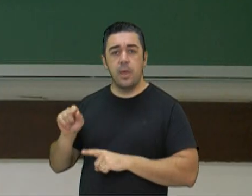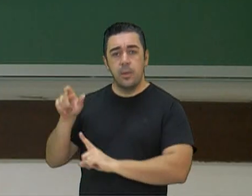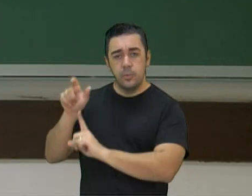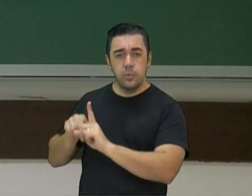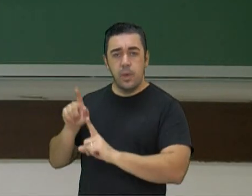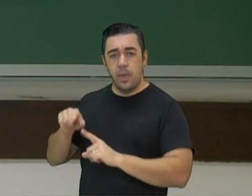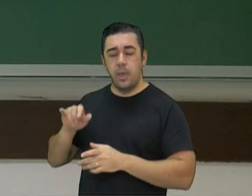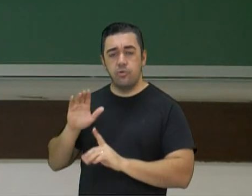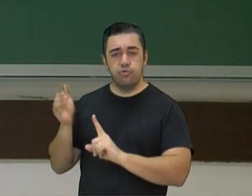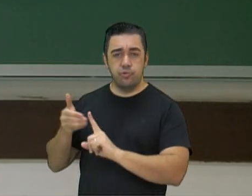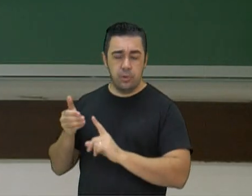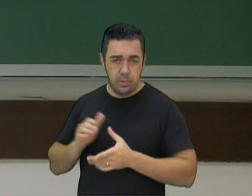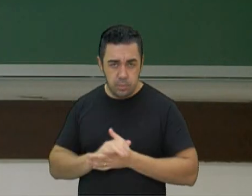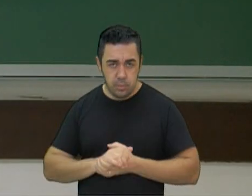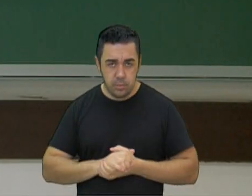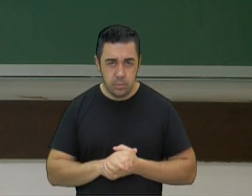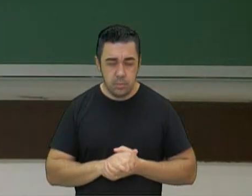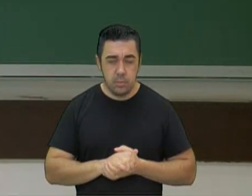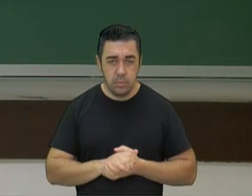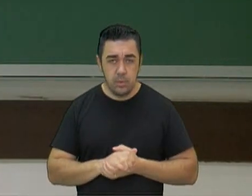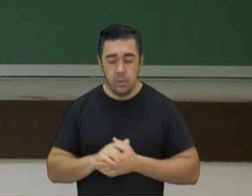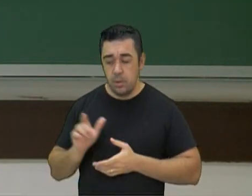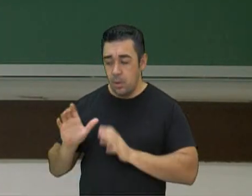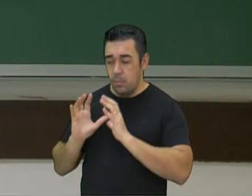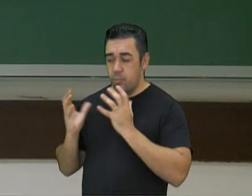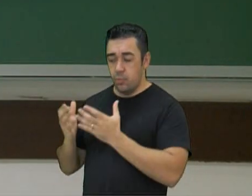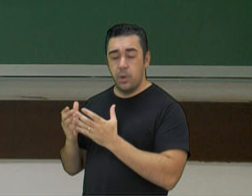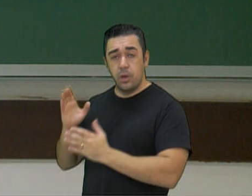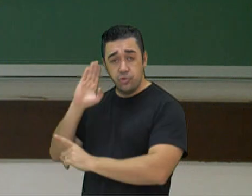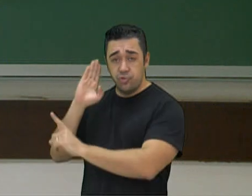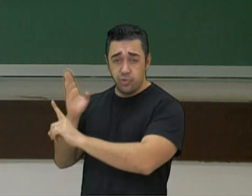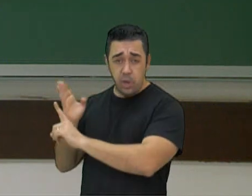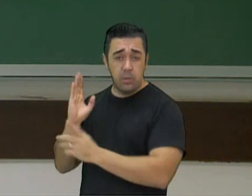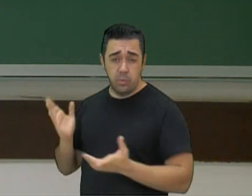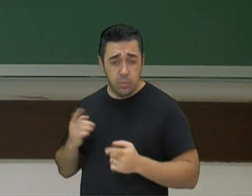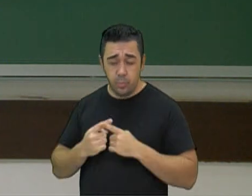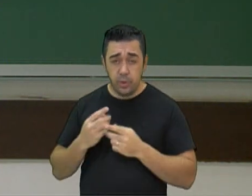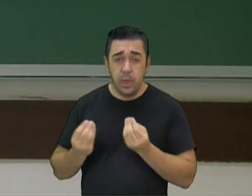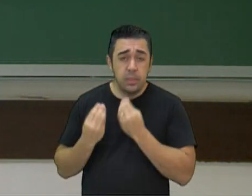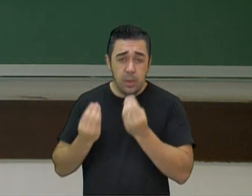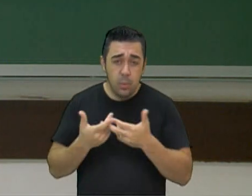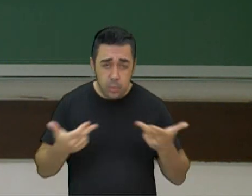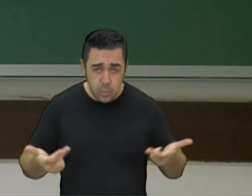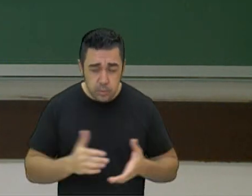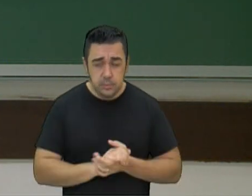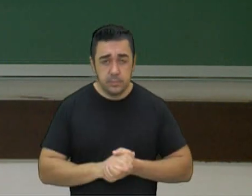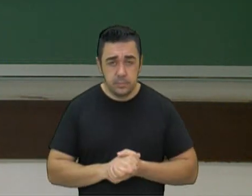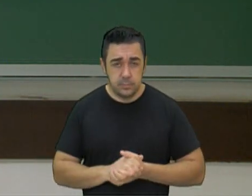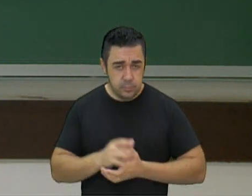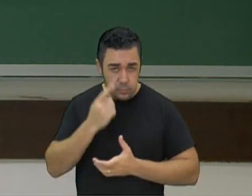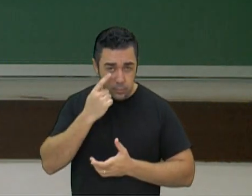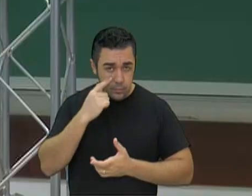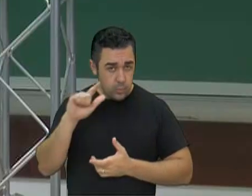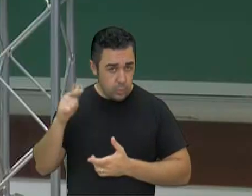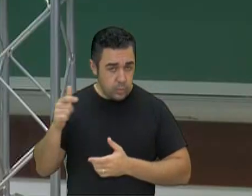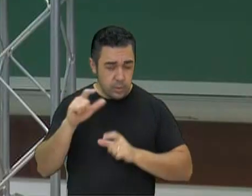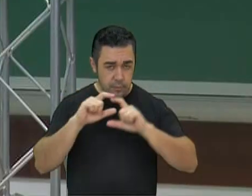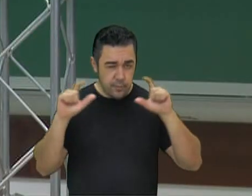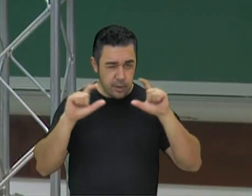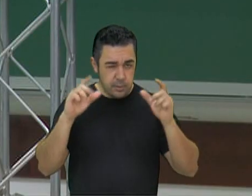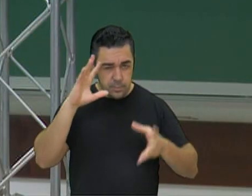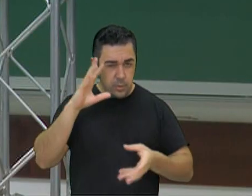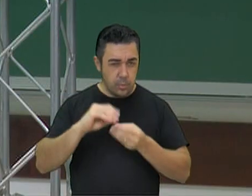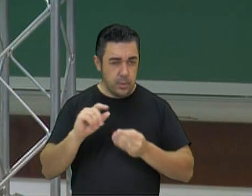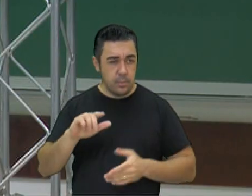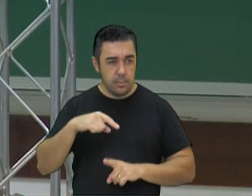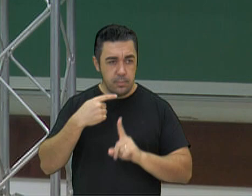objeto indireto. E o buquê, objeto direto, que é a coisa que se deu, o objeto. Vamos ver mais para poder entender mais exercícios.